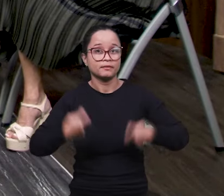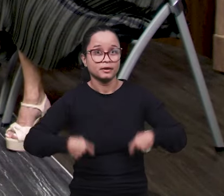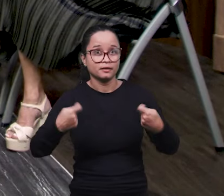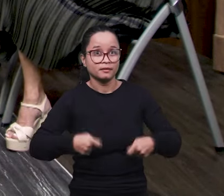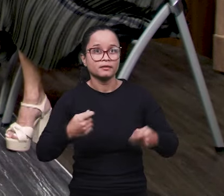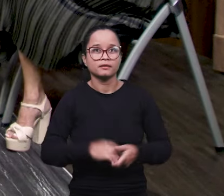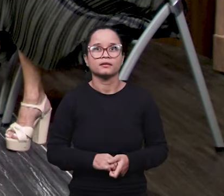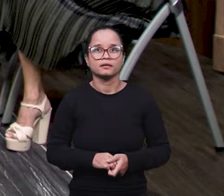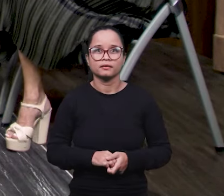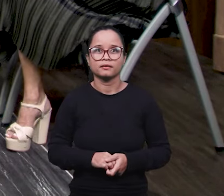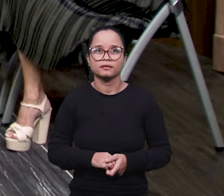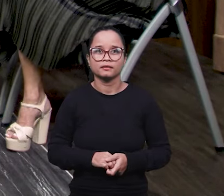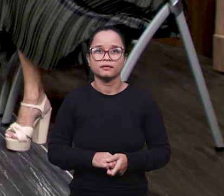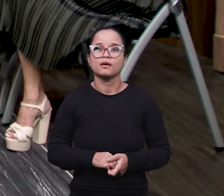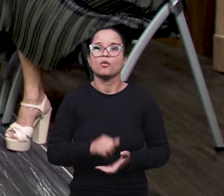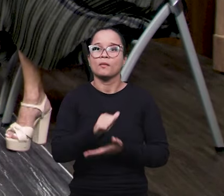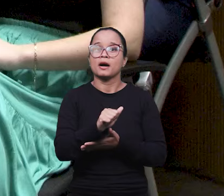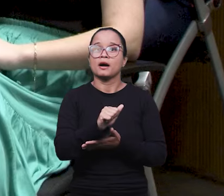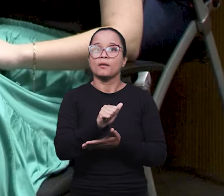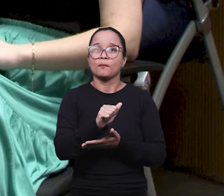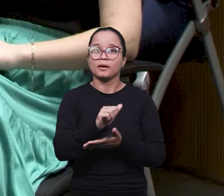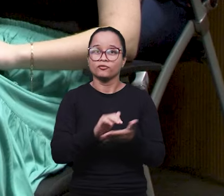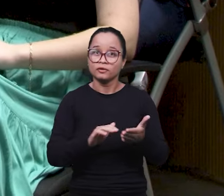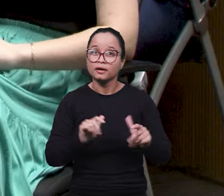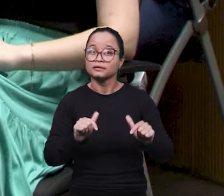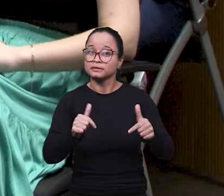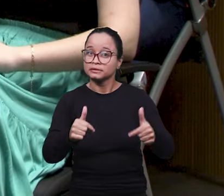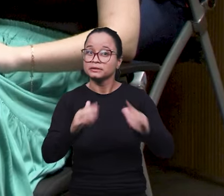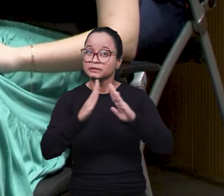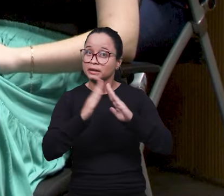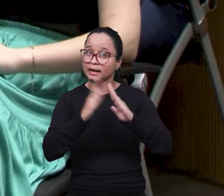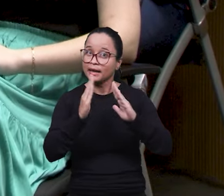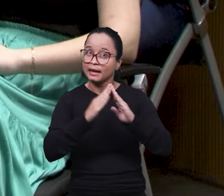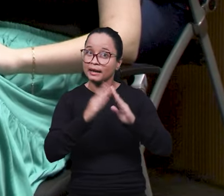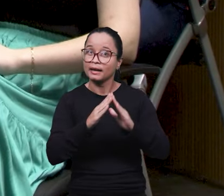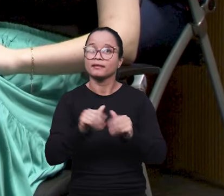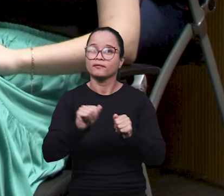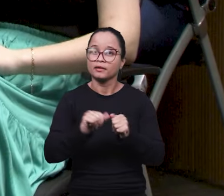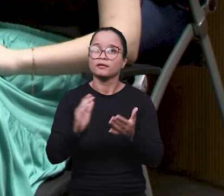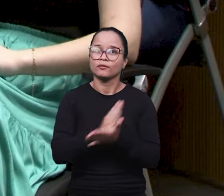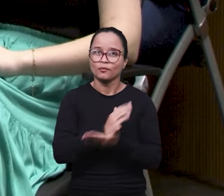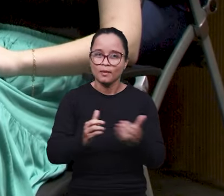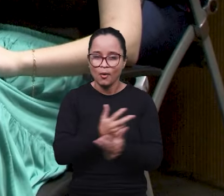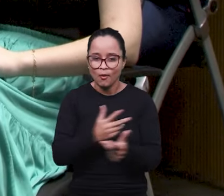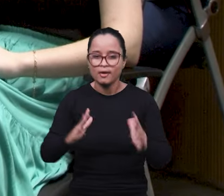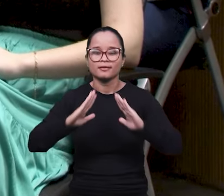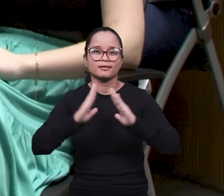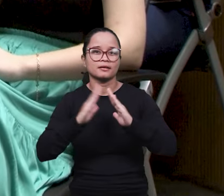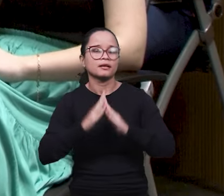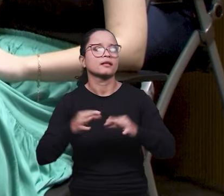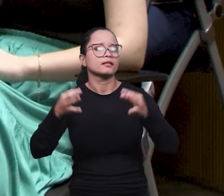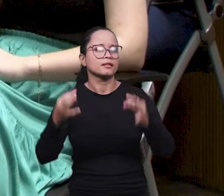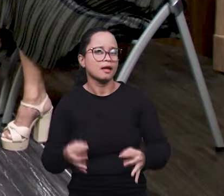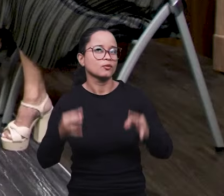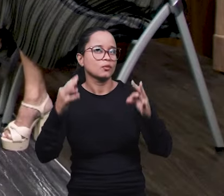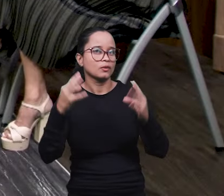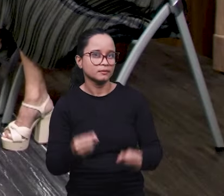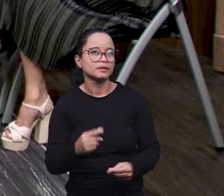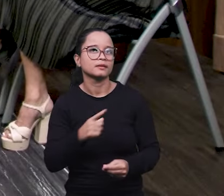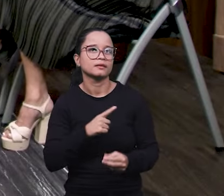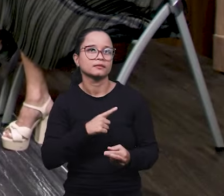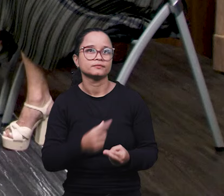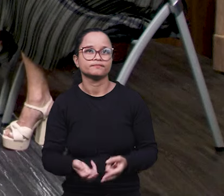uma tarefa em casa não é isso gravaram essa parte tenho certeza que todo mundo tem uma tarefa porque